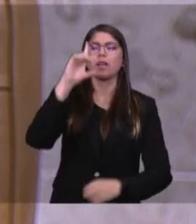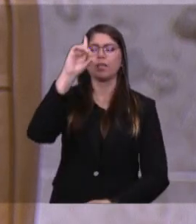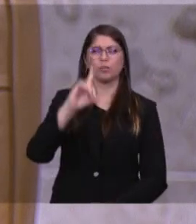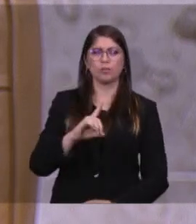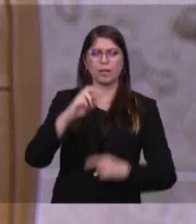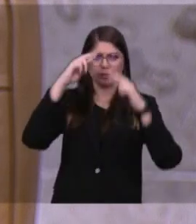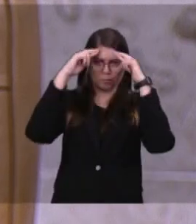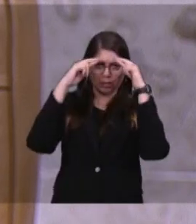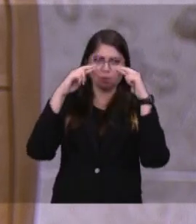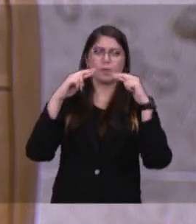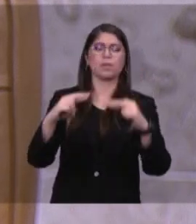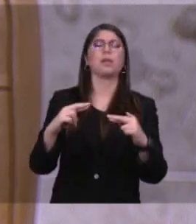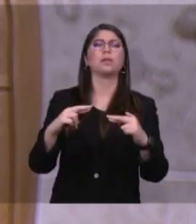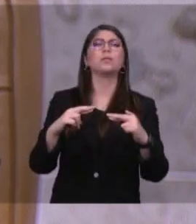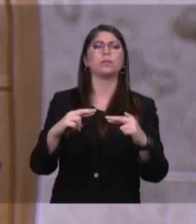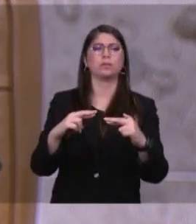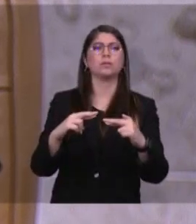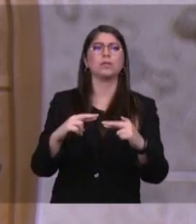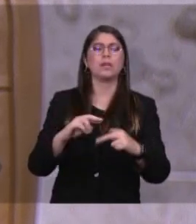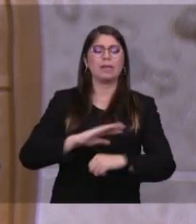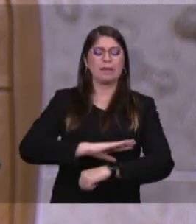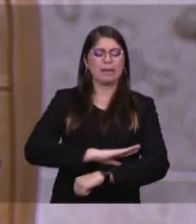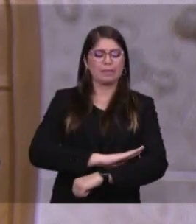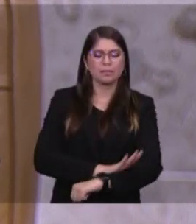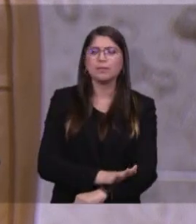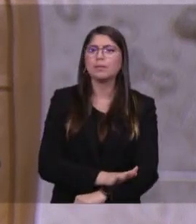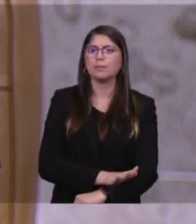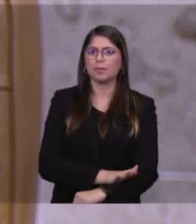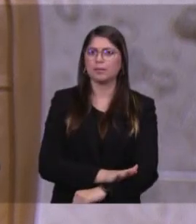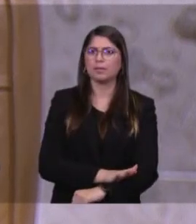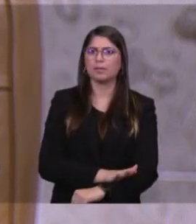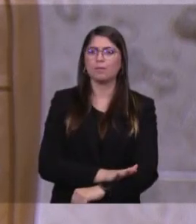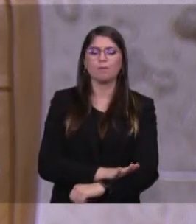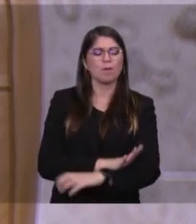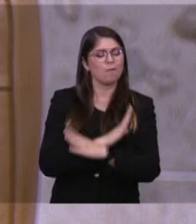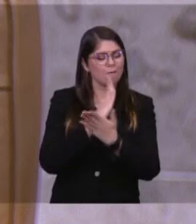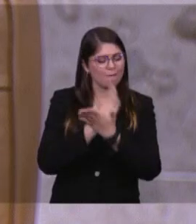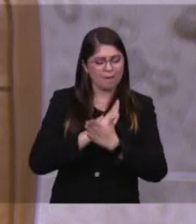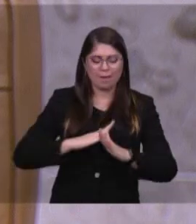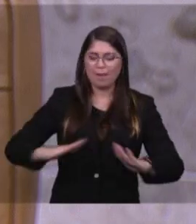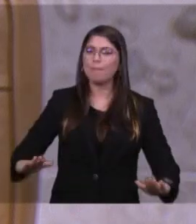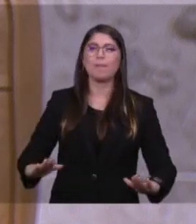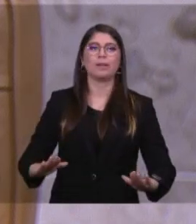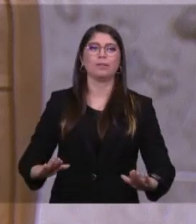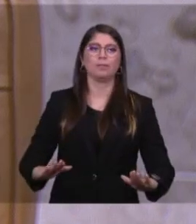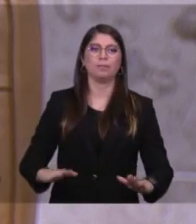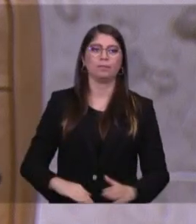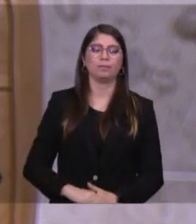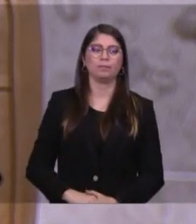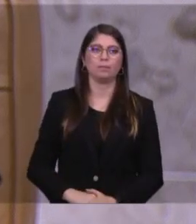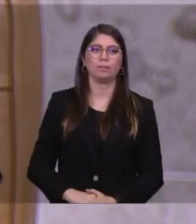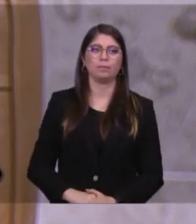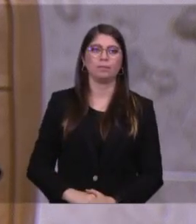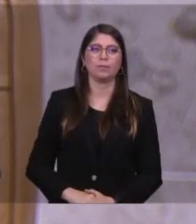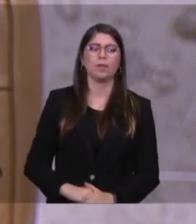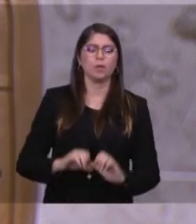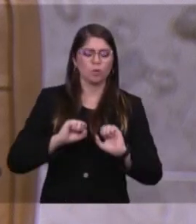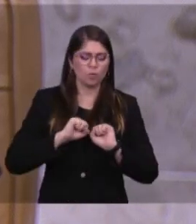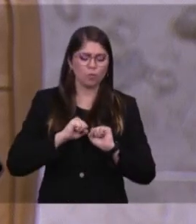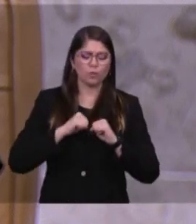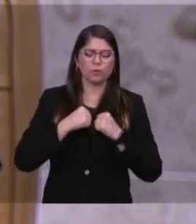sejam respeitados e que a discriminação racial seja erradicada de uma vez por todas. O